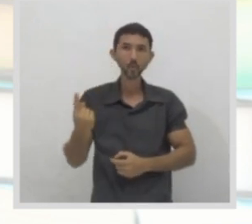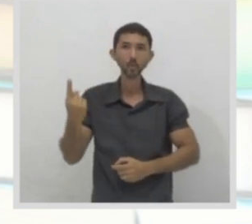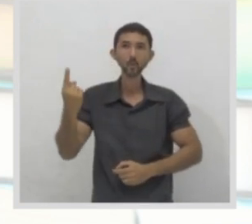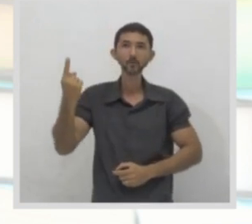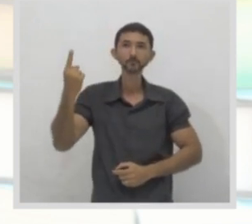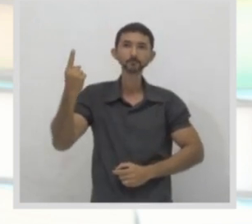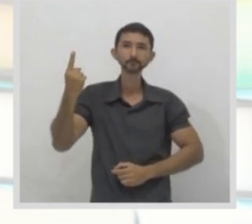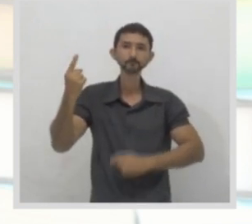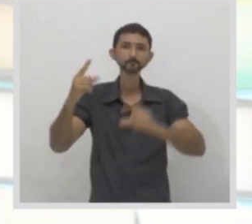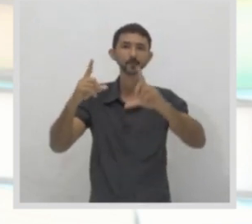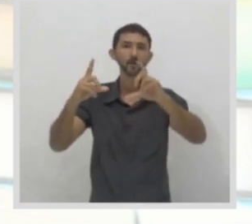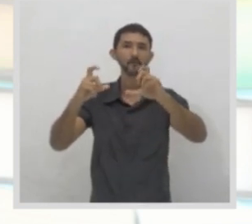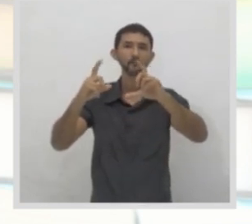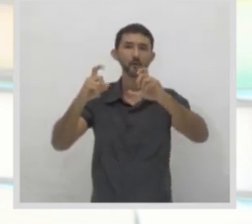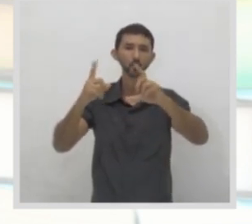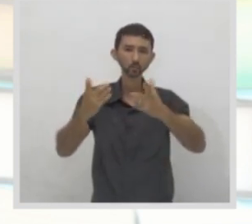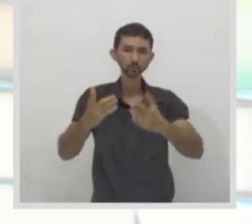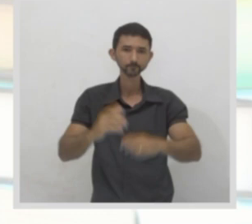se dando,